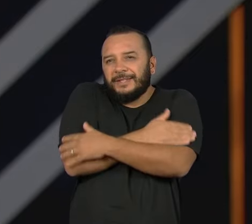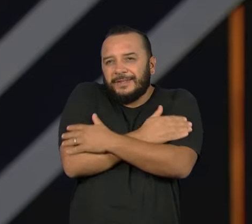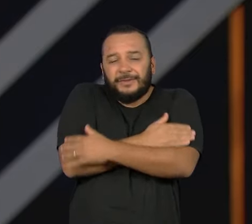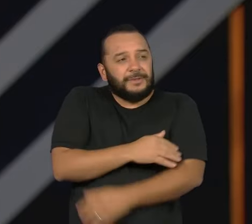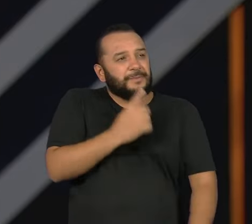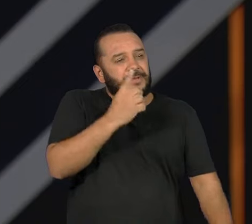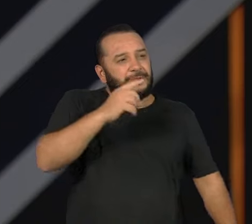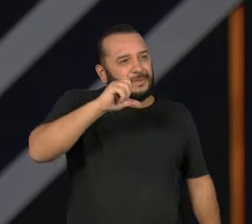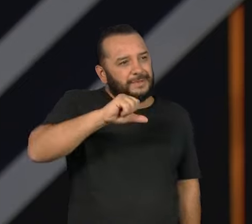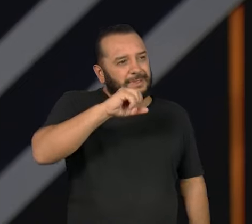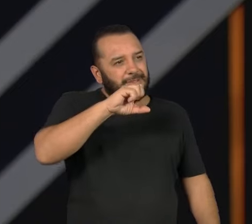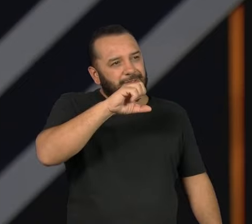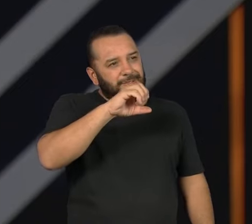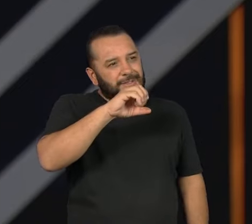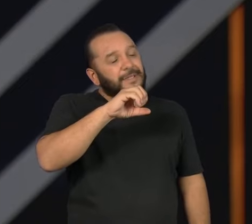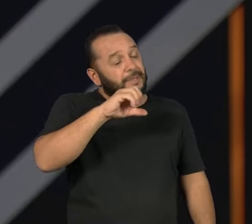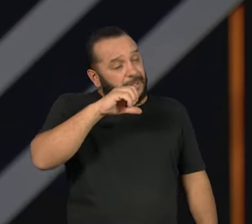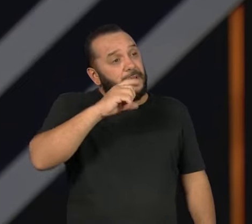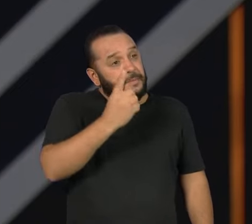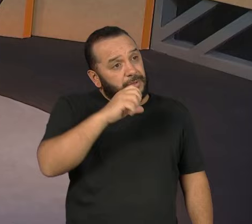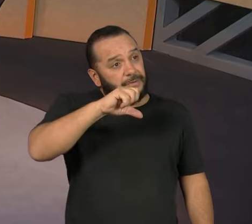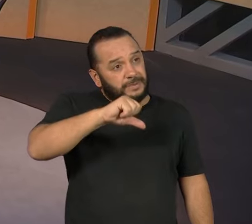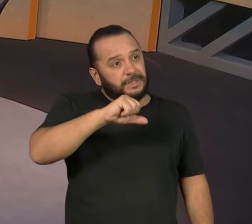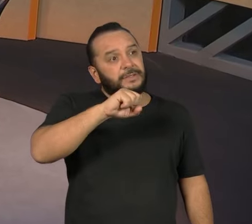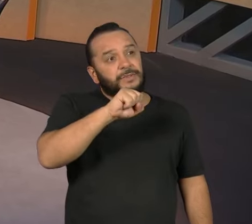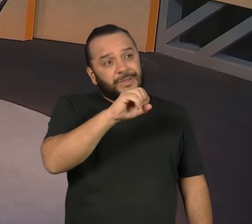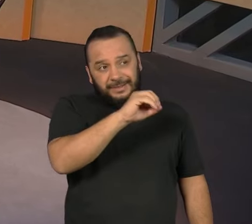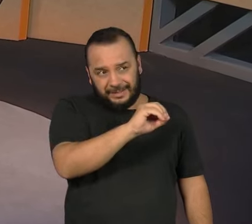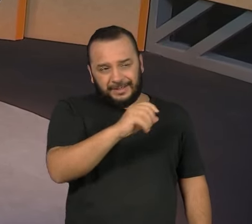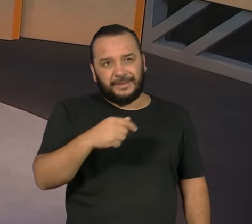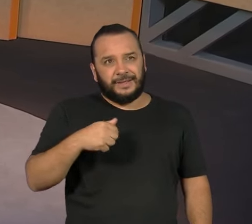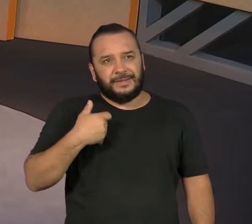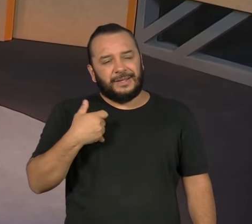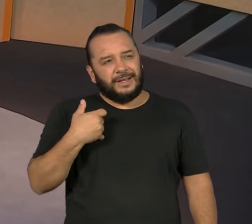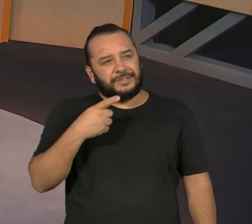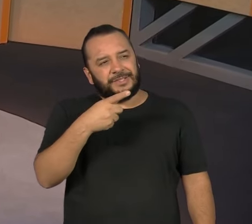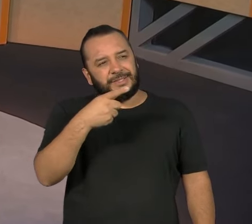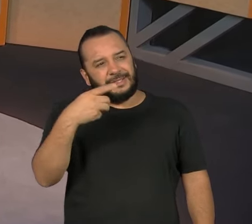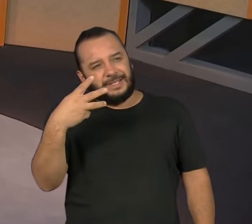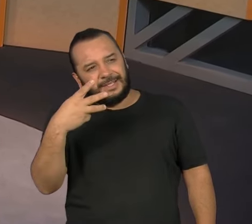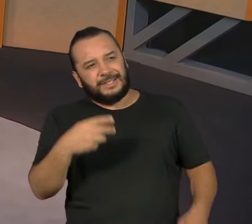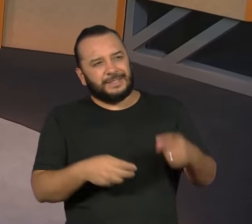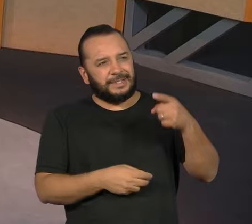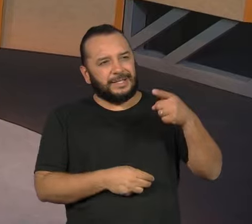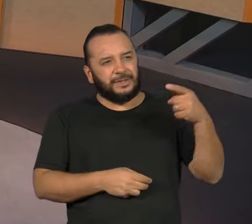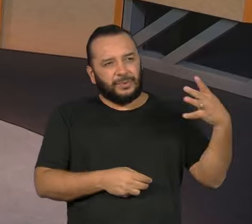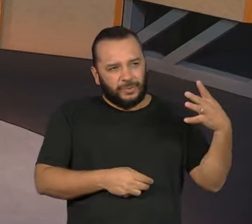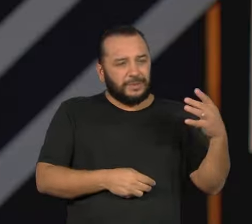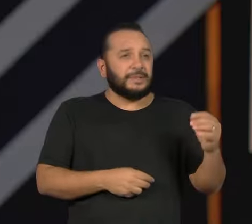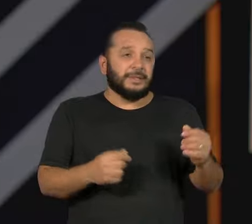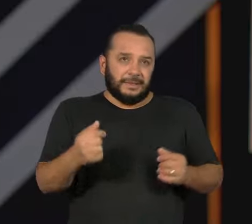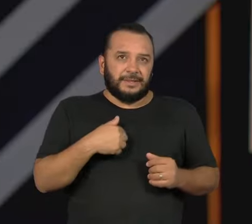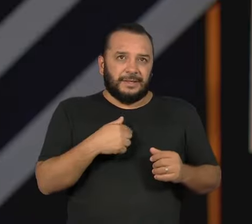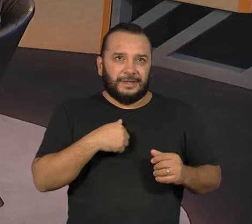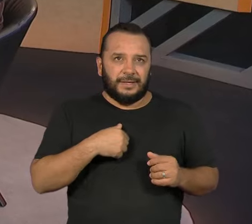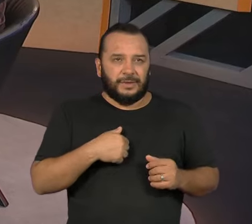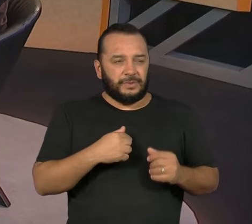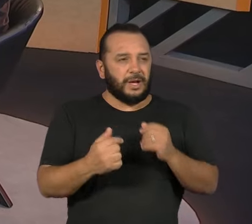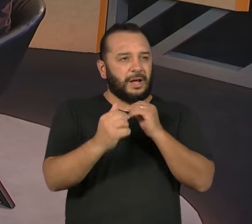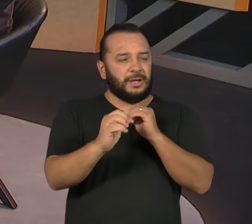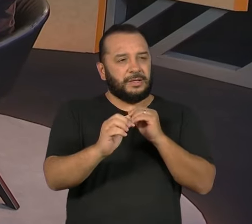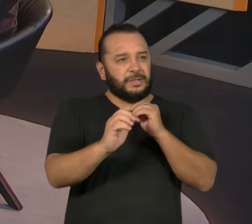1980, eu tinha meus 13, 14 anos. Eu fui fazer o concerto de finalização no Teatro Municipal, como flautista.